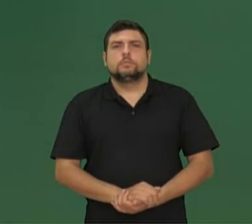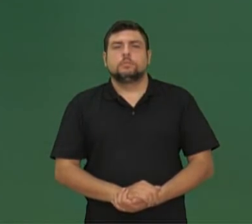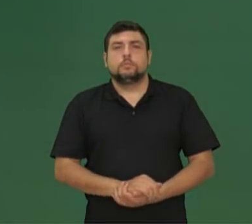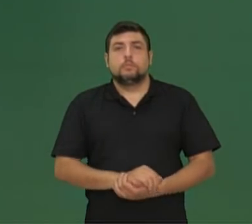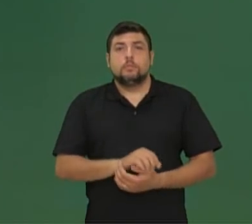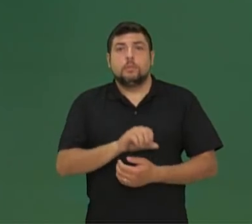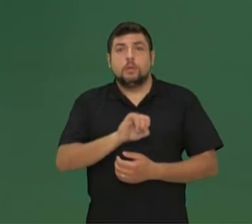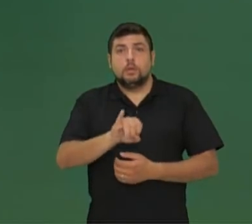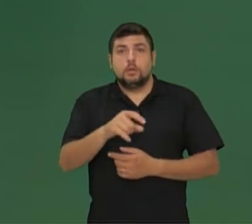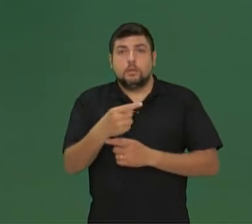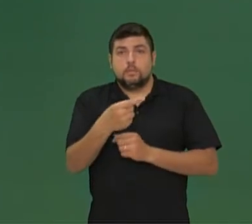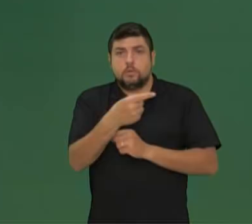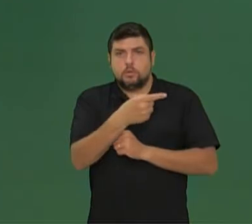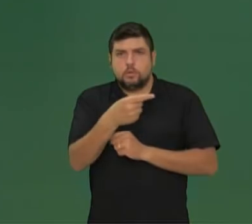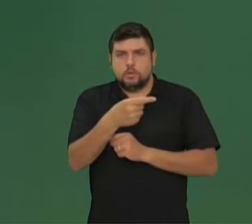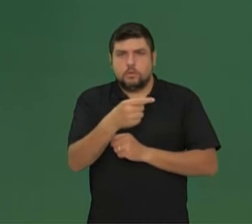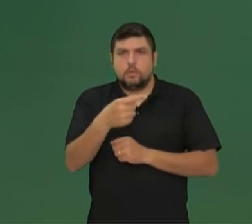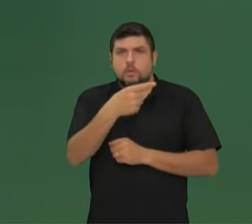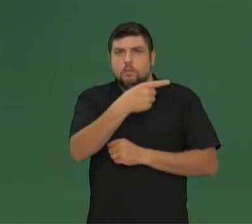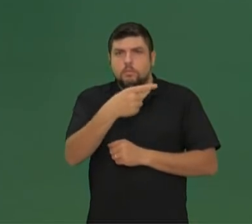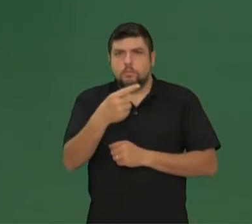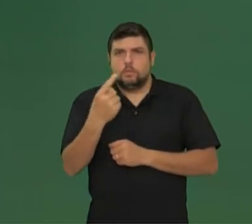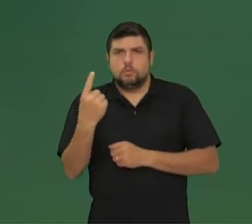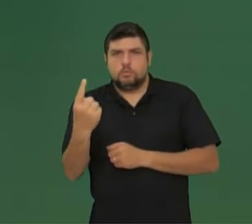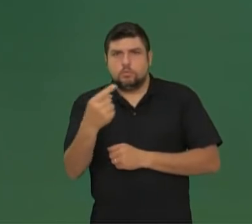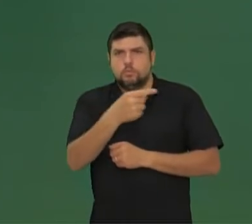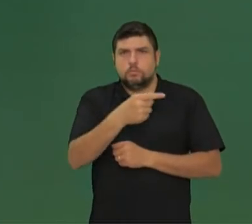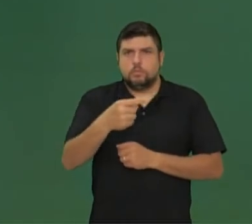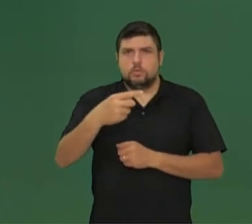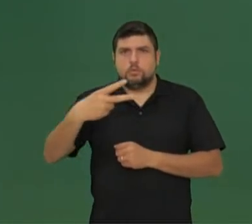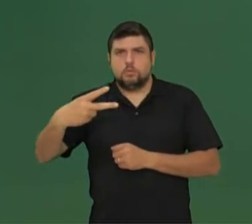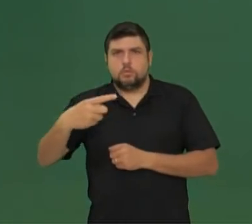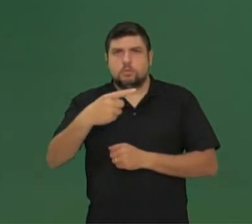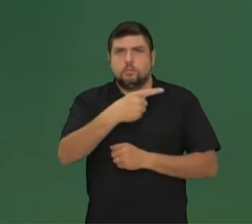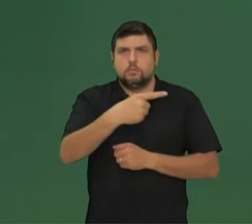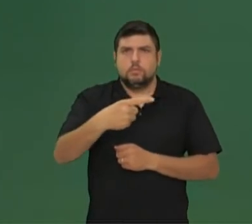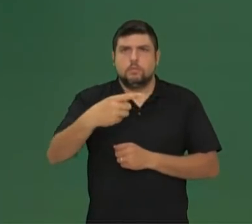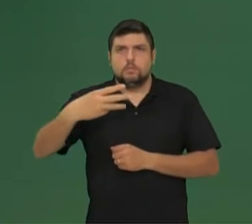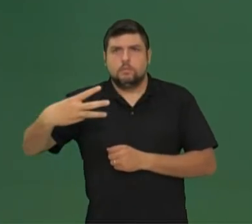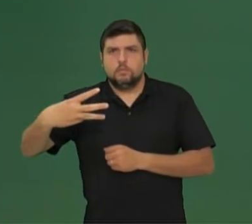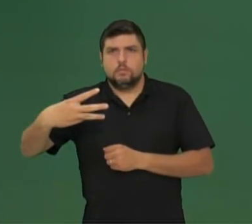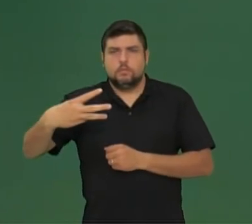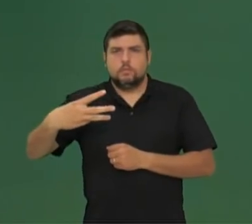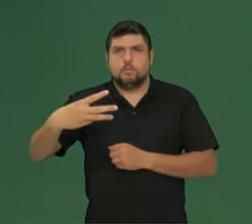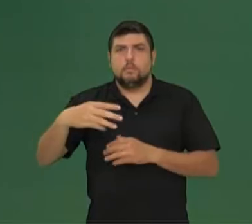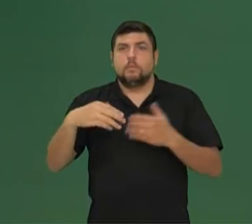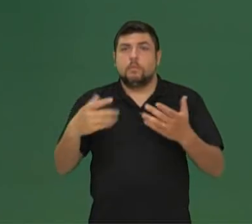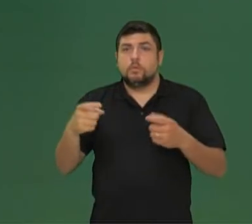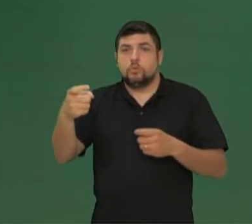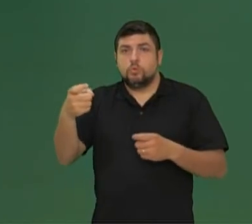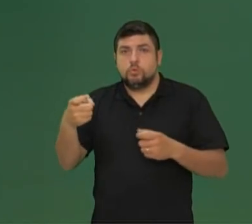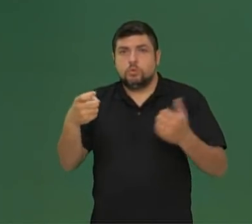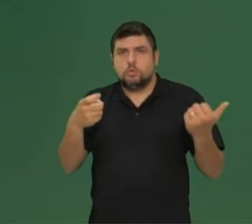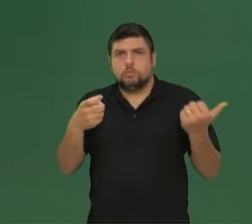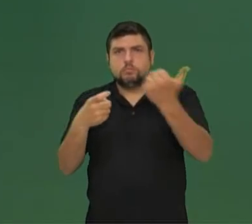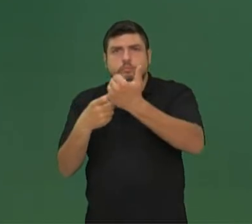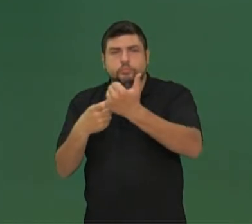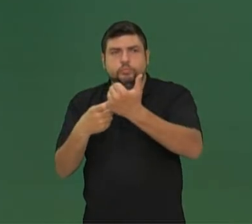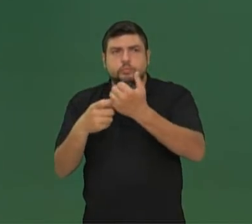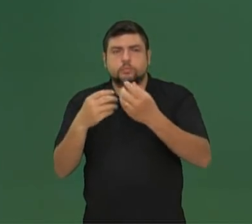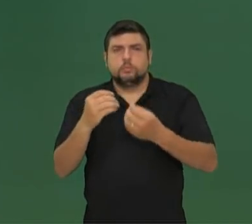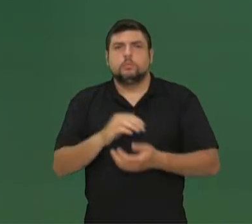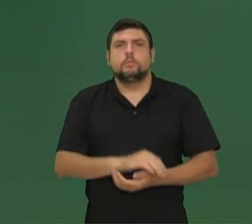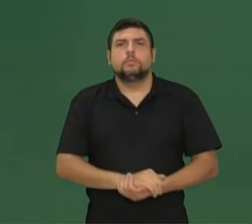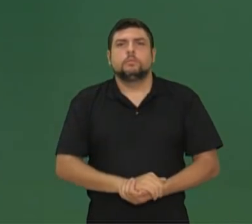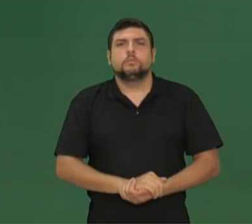O menos 1, né? O menos 2 e o menos 3, certo? Então, substituindo aqui, o que acontece? Módulo de menos